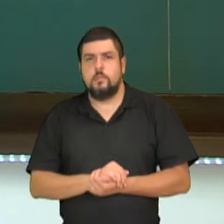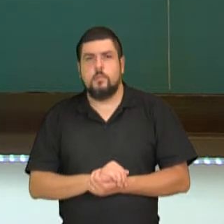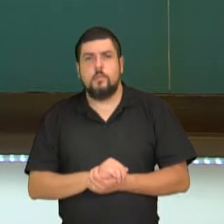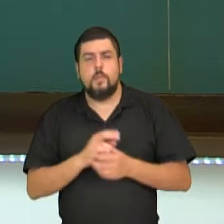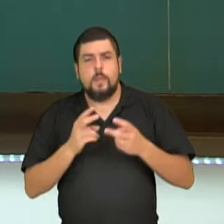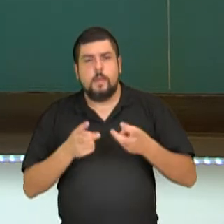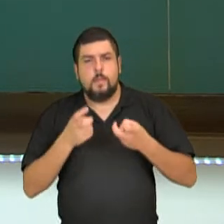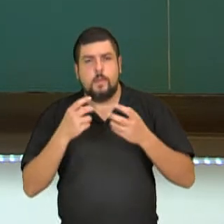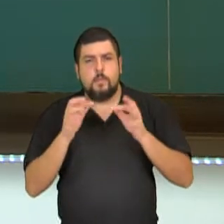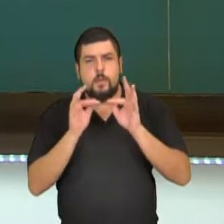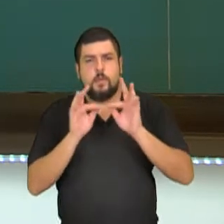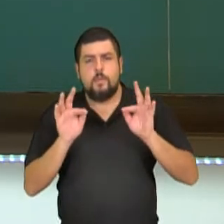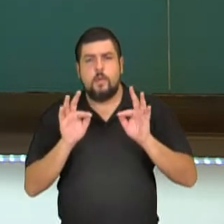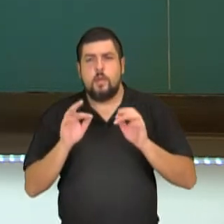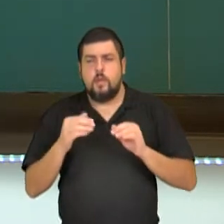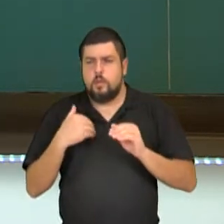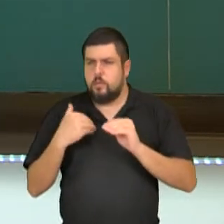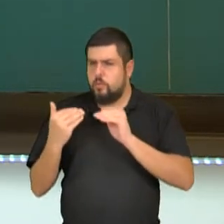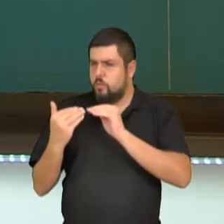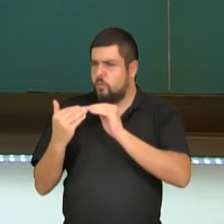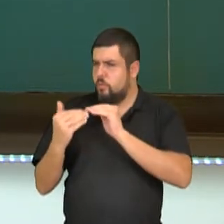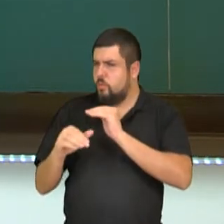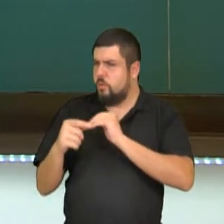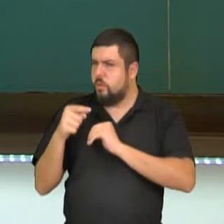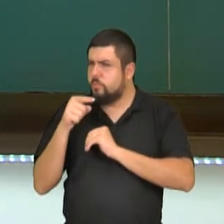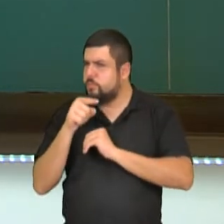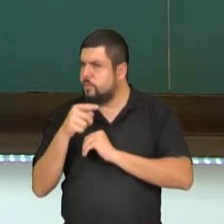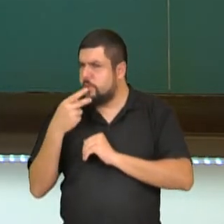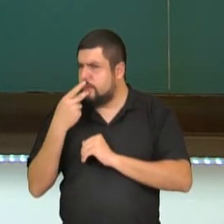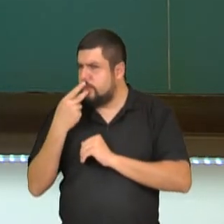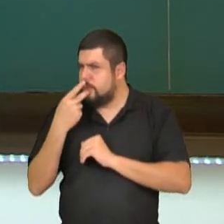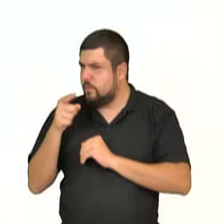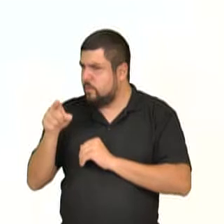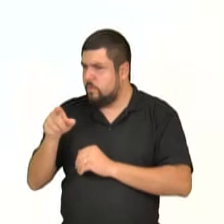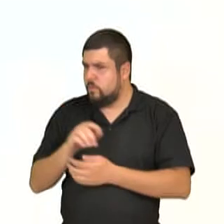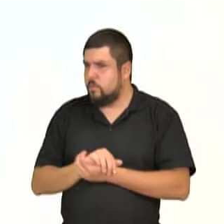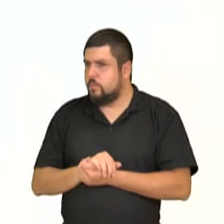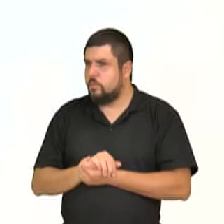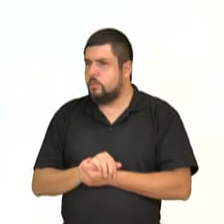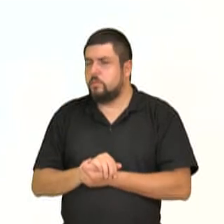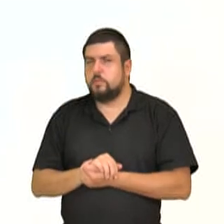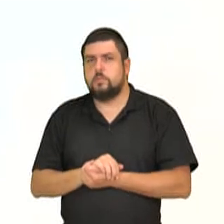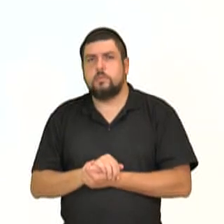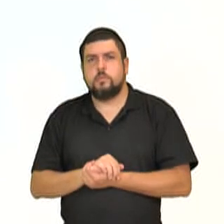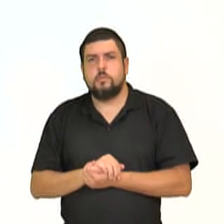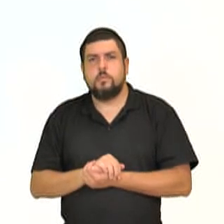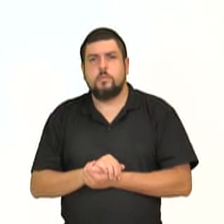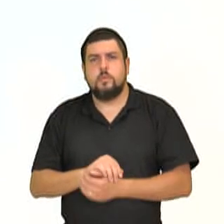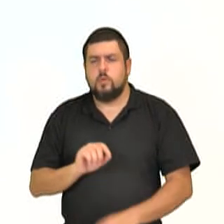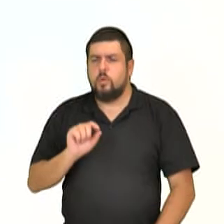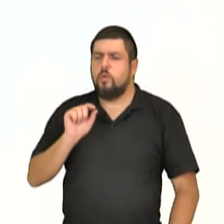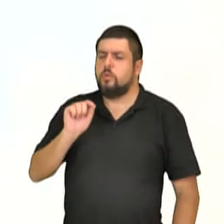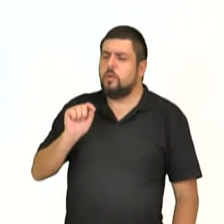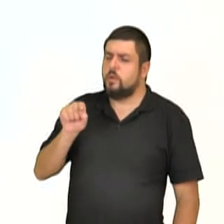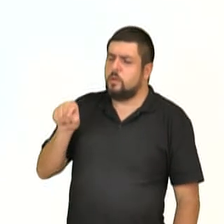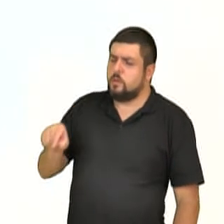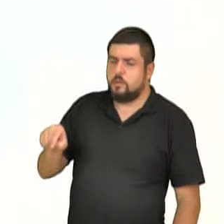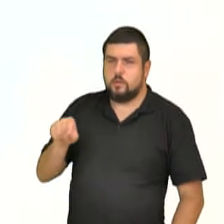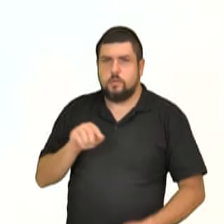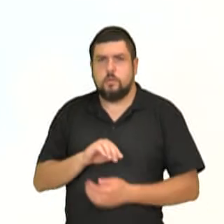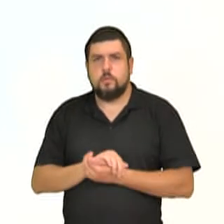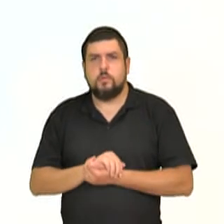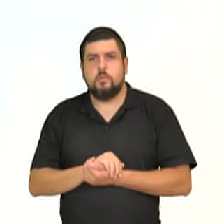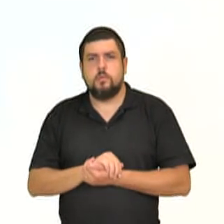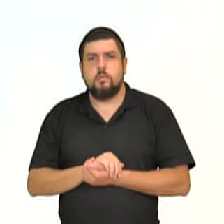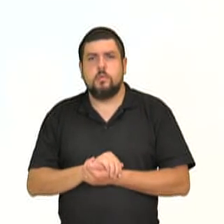abstrato, né? Eu não concordo com aquilo que você disse. Que é isso? O que é isso? Quanto custa